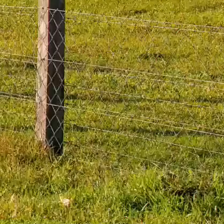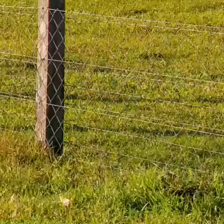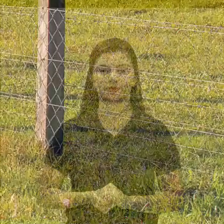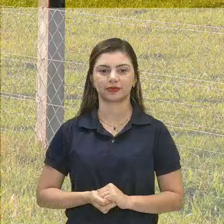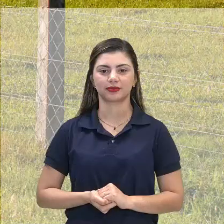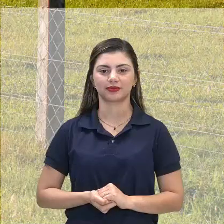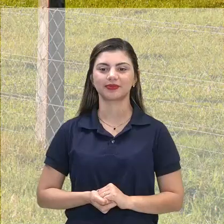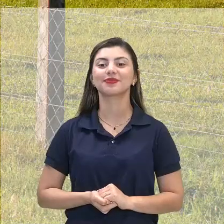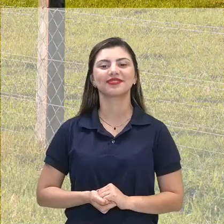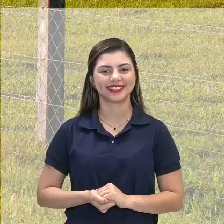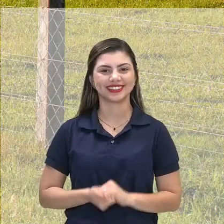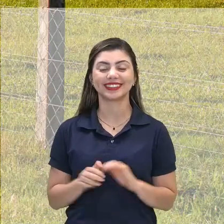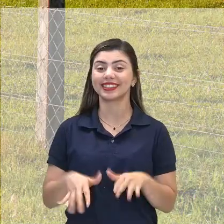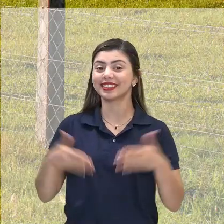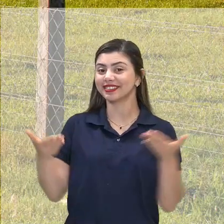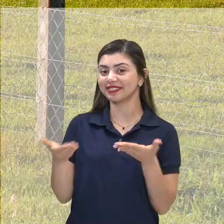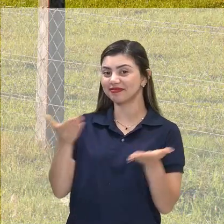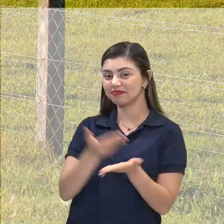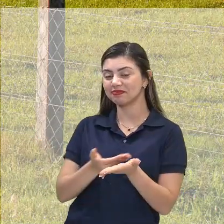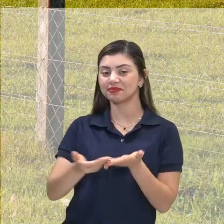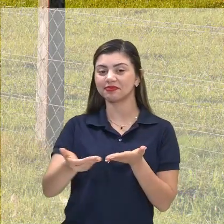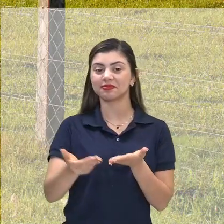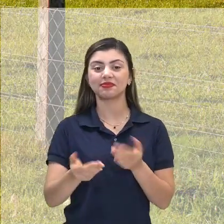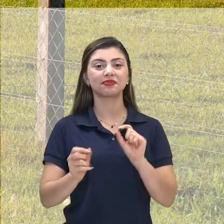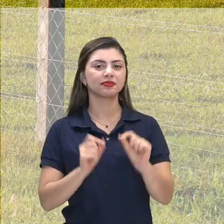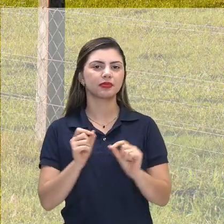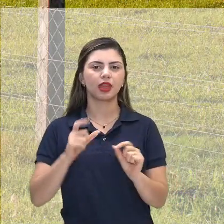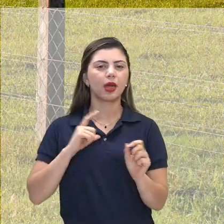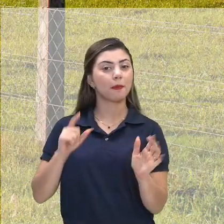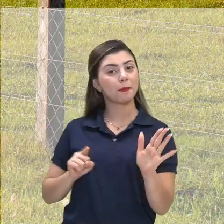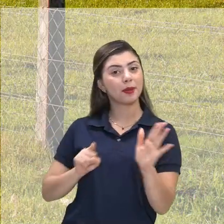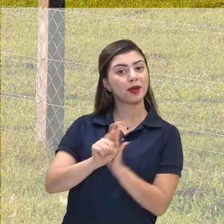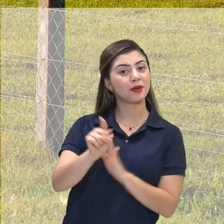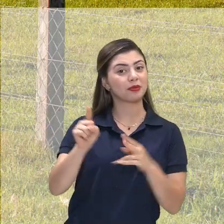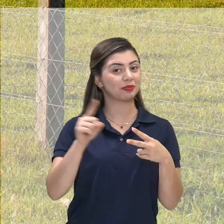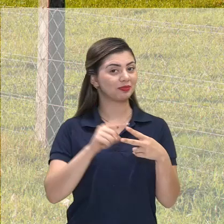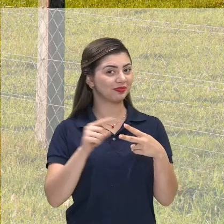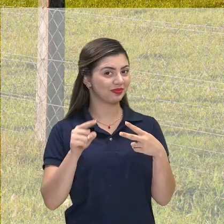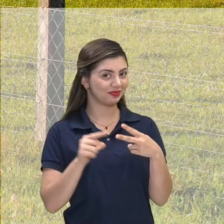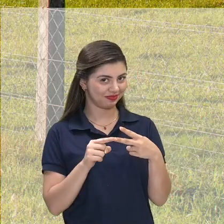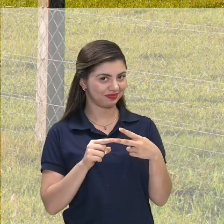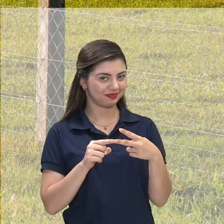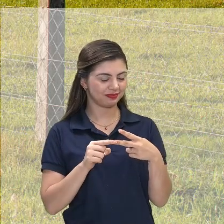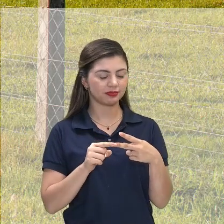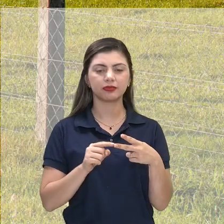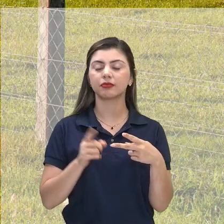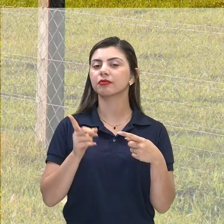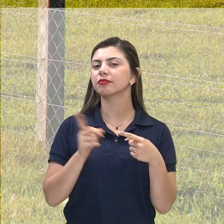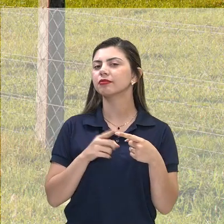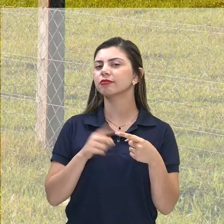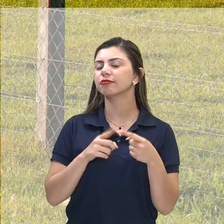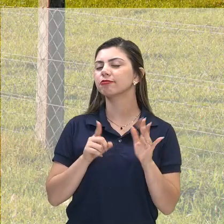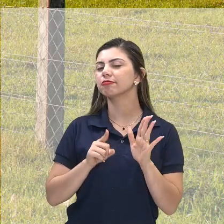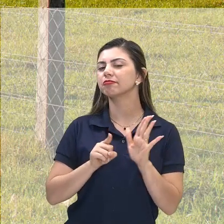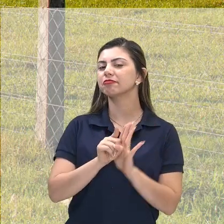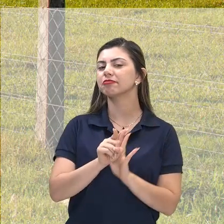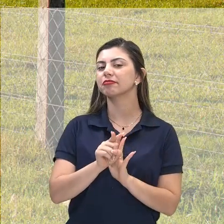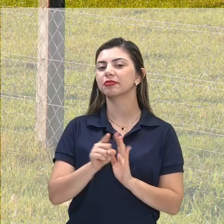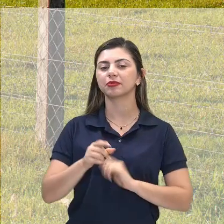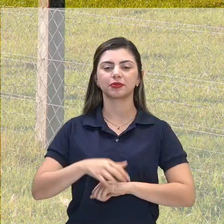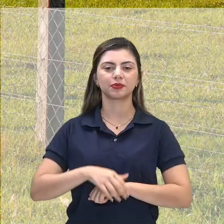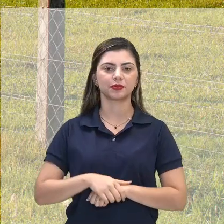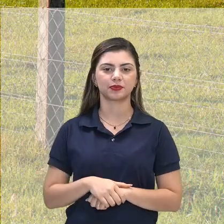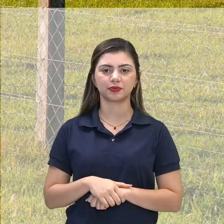E para nós começarmos, eu quero fazer duas perguntas a vocês. A primeira pergunta